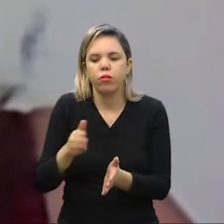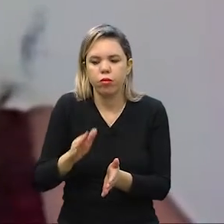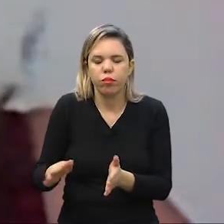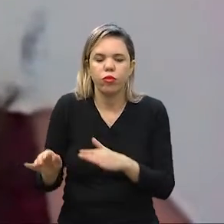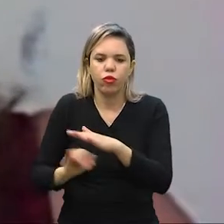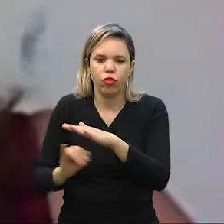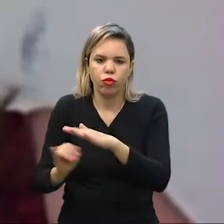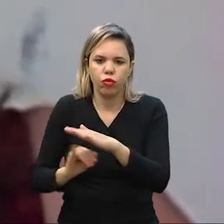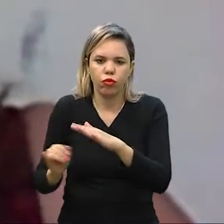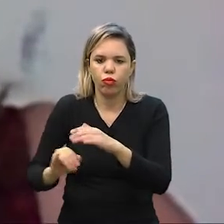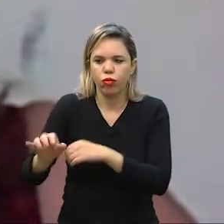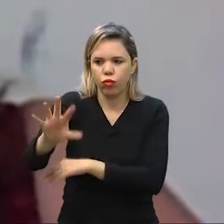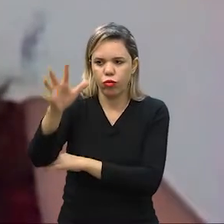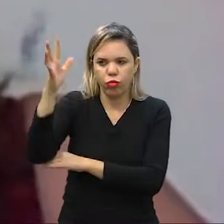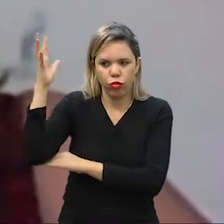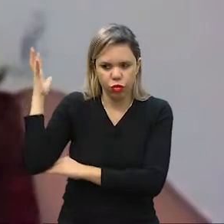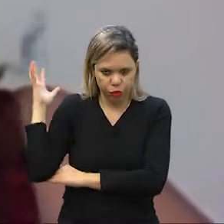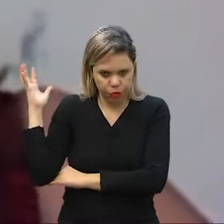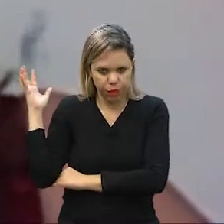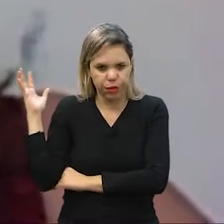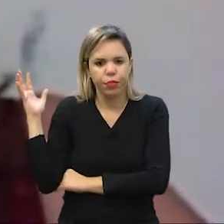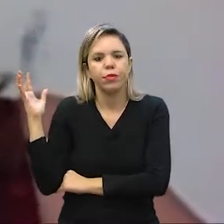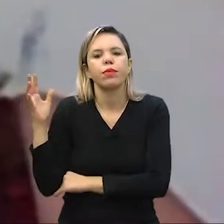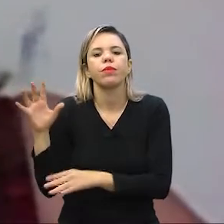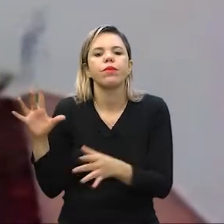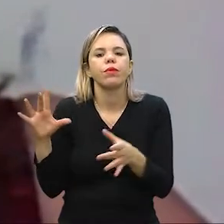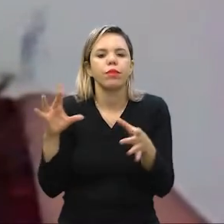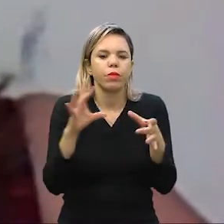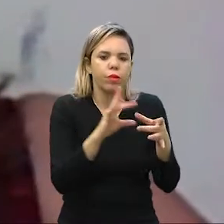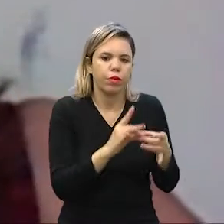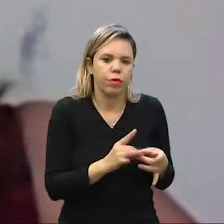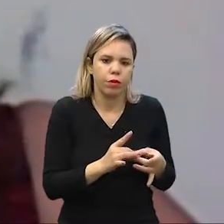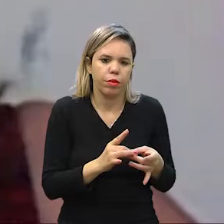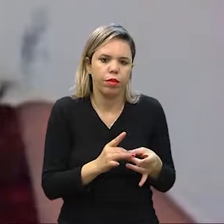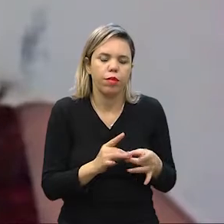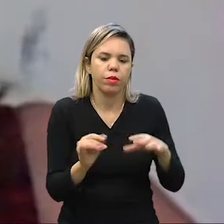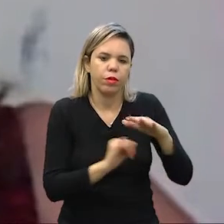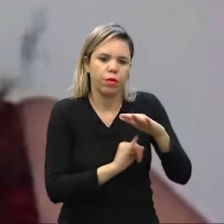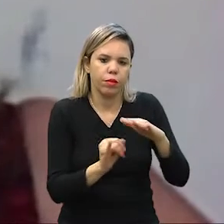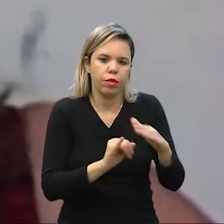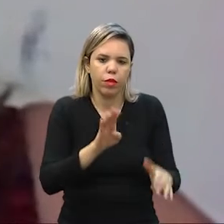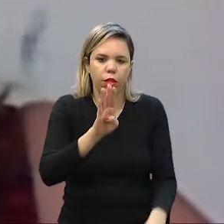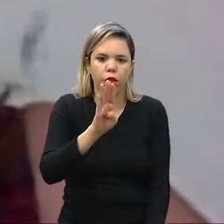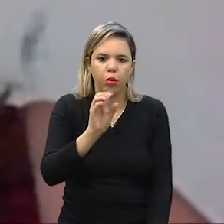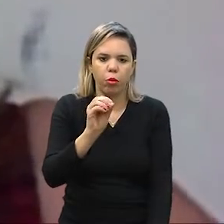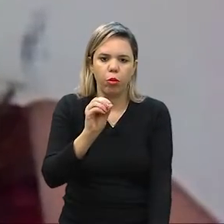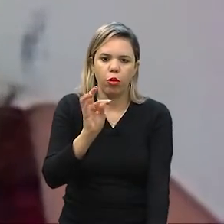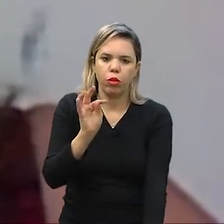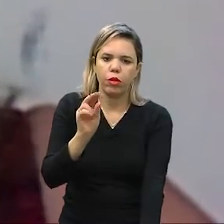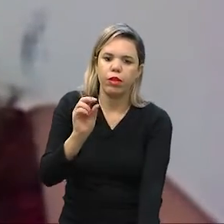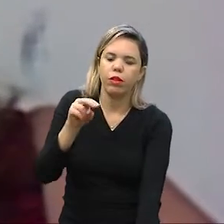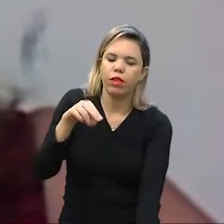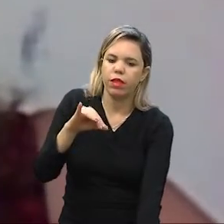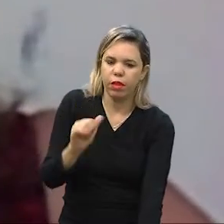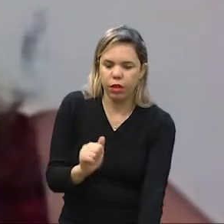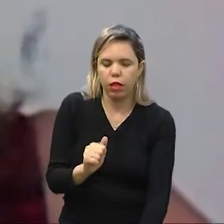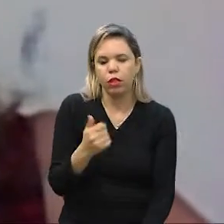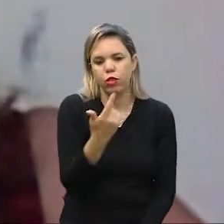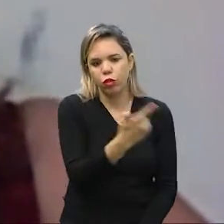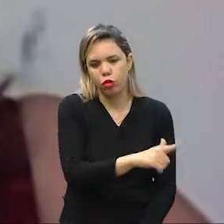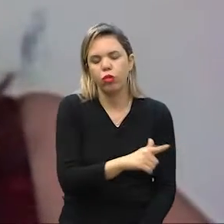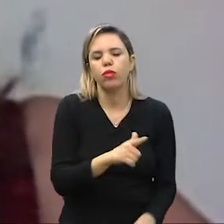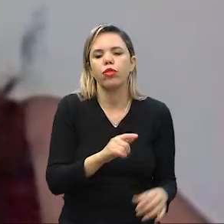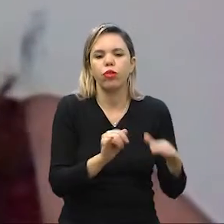do Instituto Florestal e a união entre o Instituto de Botânica e o Instituto